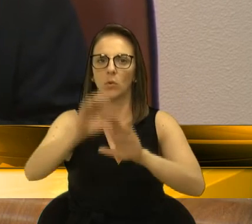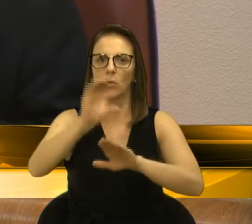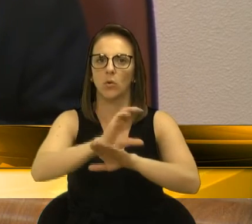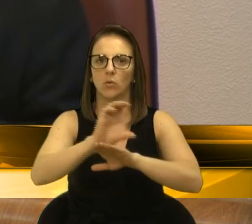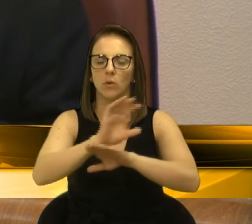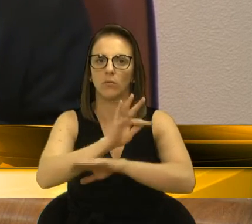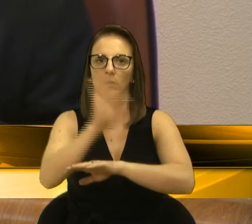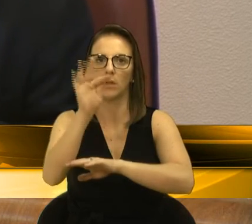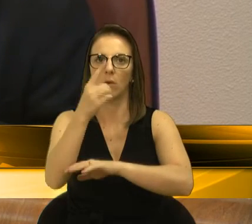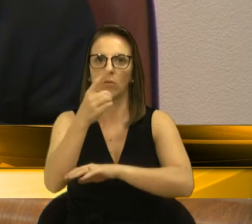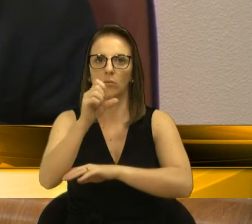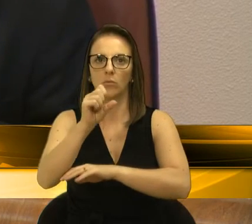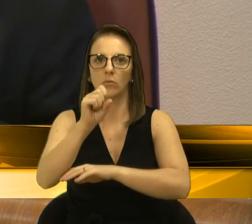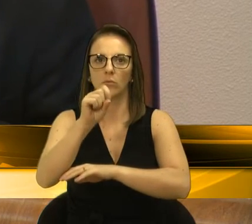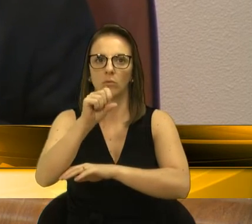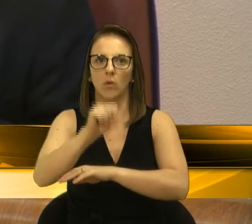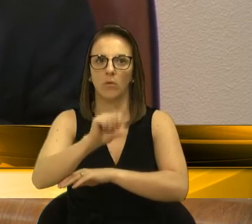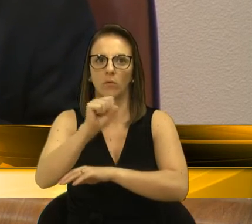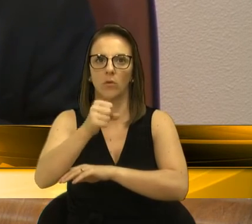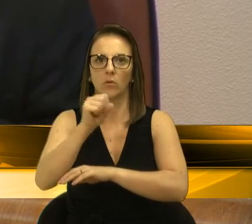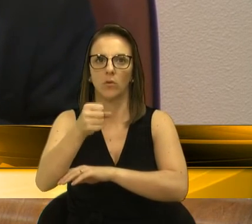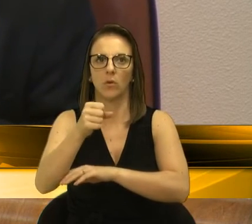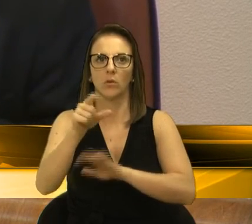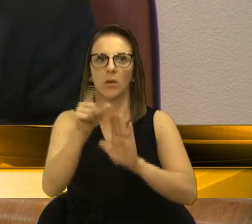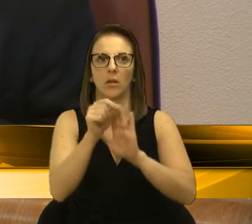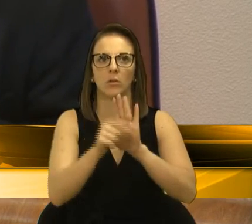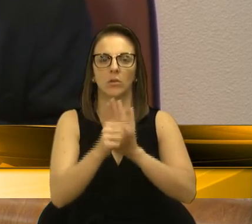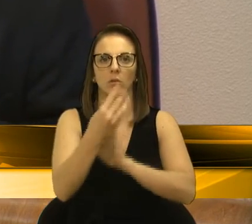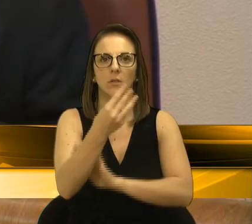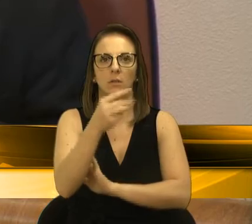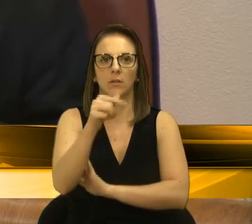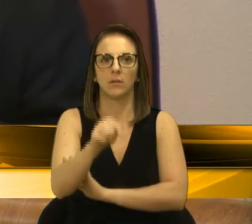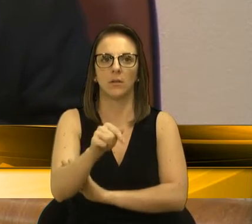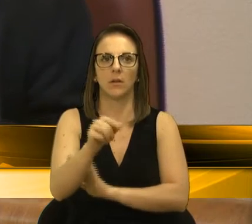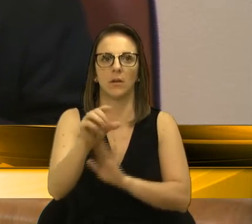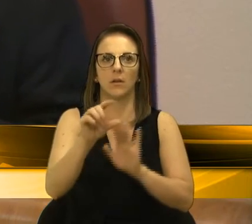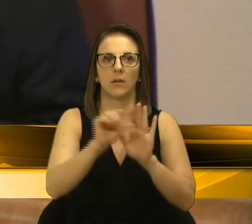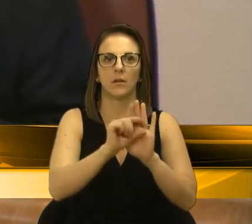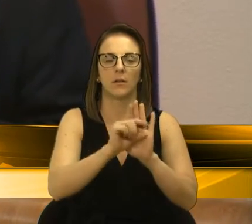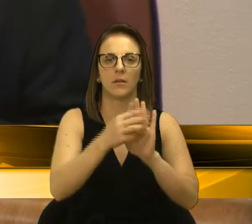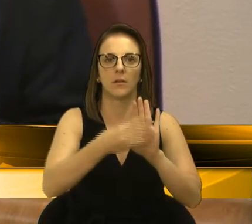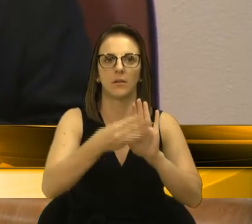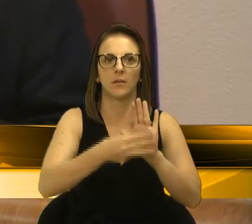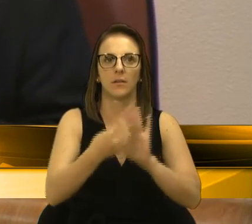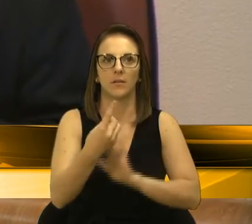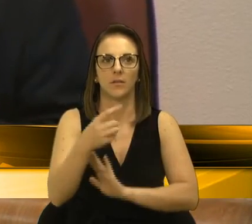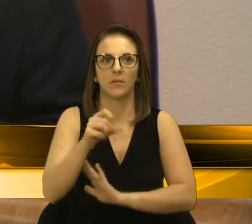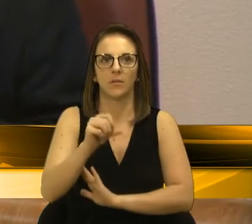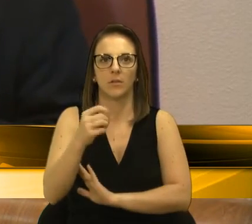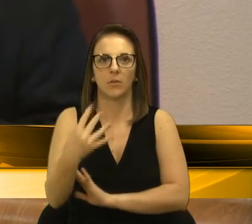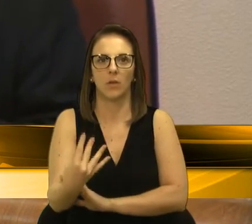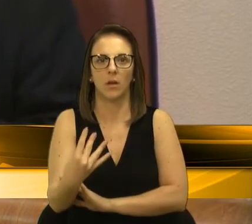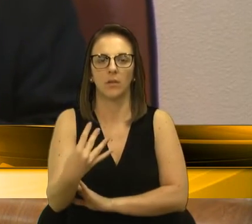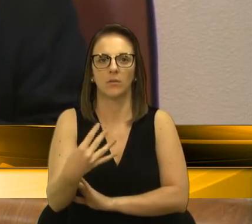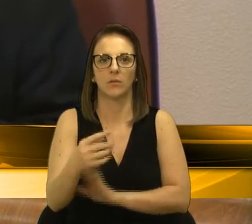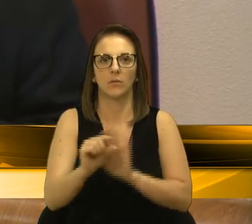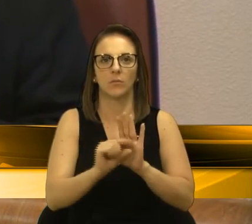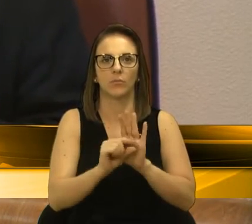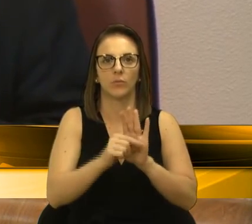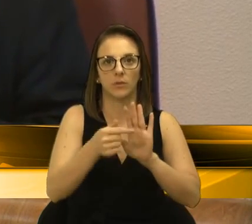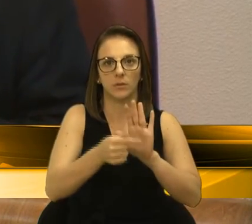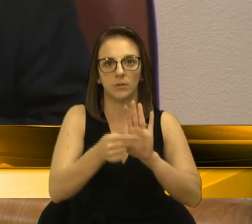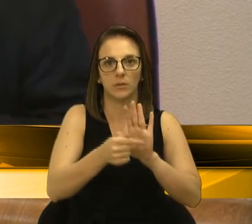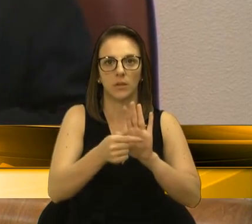nos artigos 37, parágrafo 3º, 194, inciso 7,